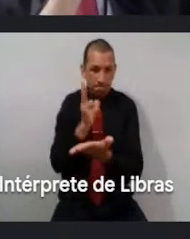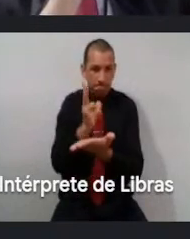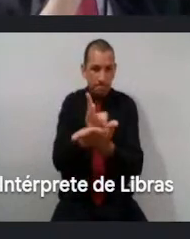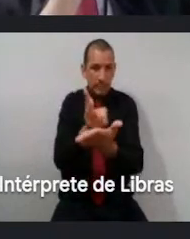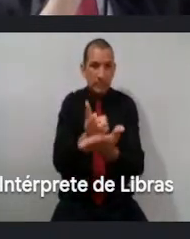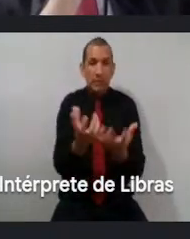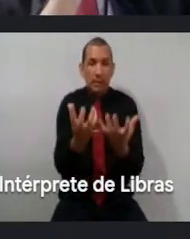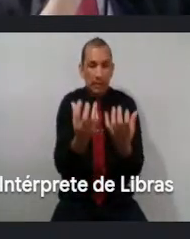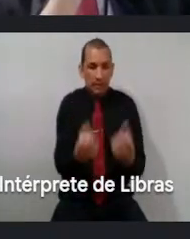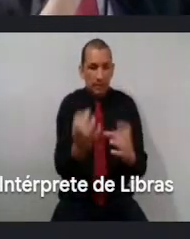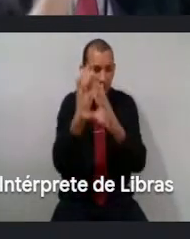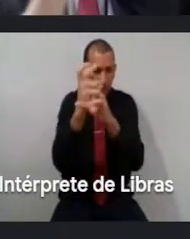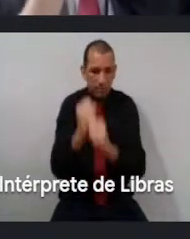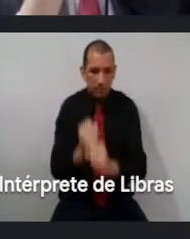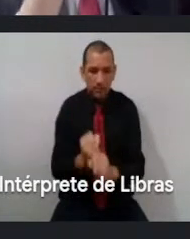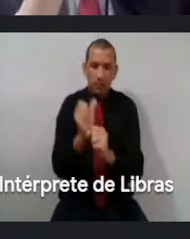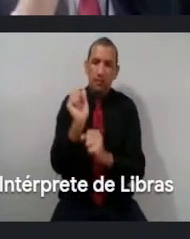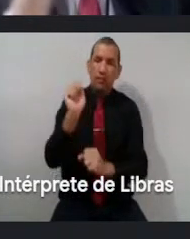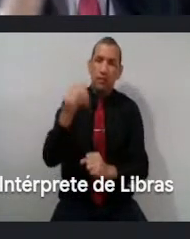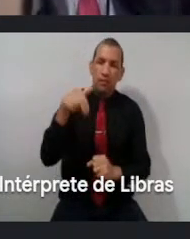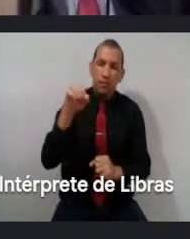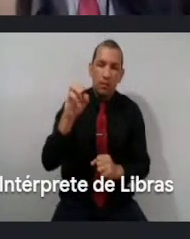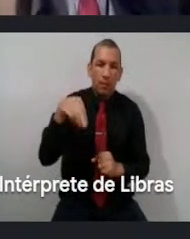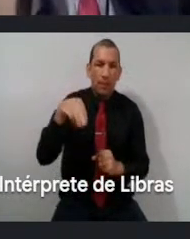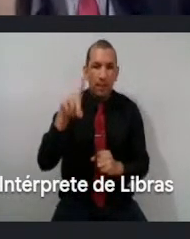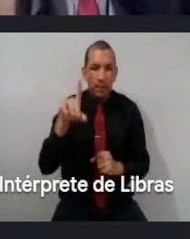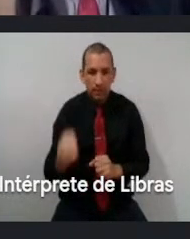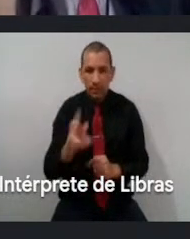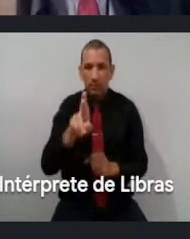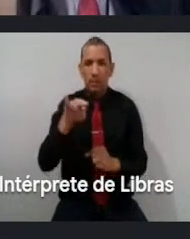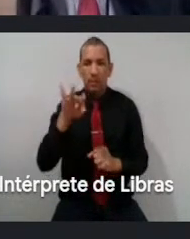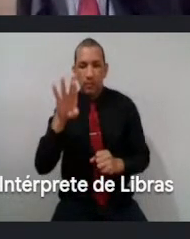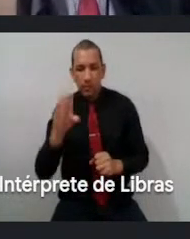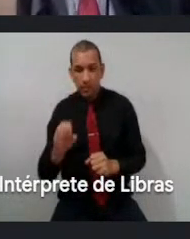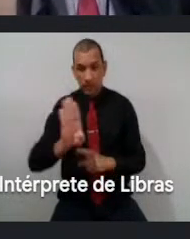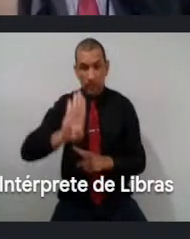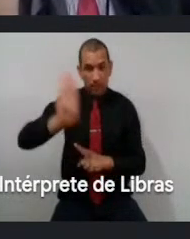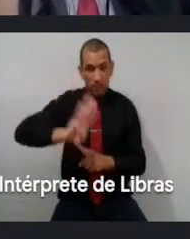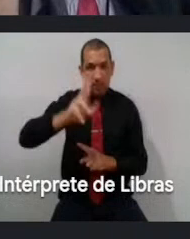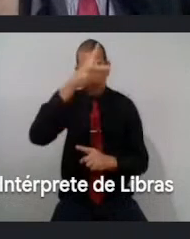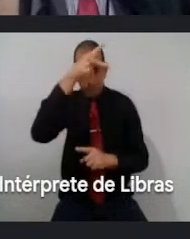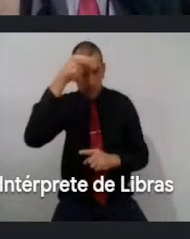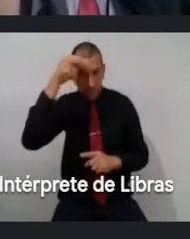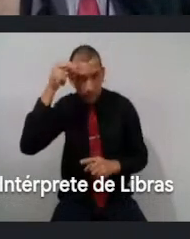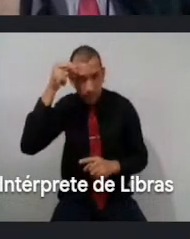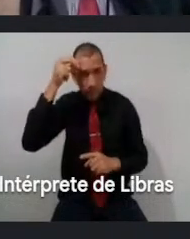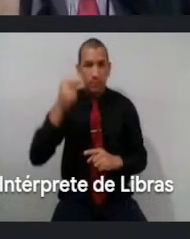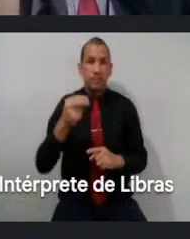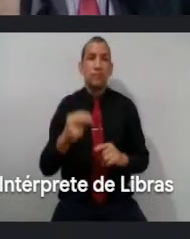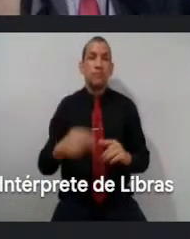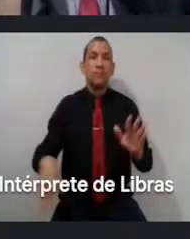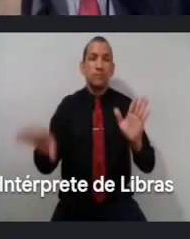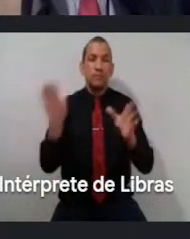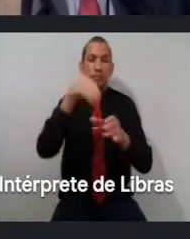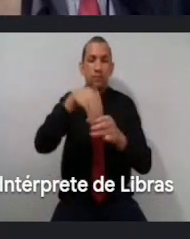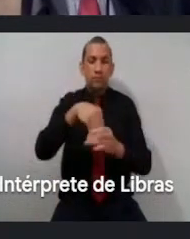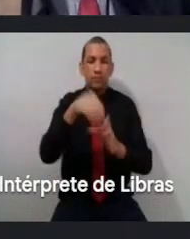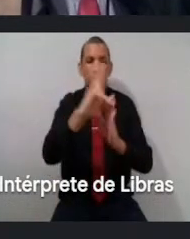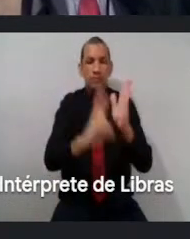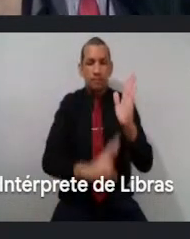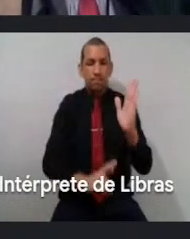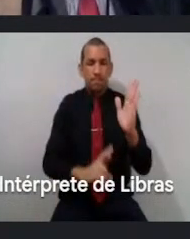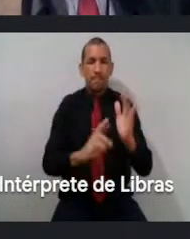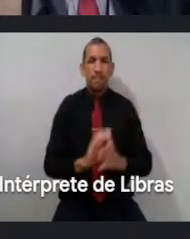desaprovação das contas de Orlando Brito Alves candidato a cargo do prefeito nos termos do voto do